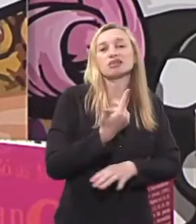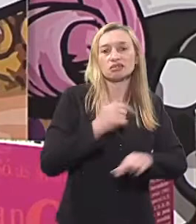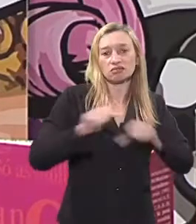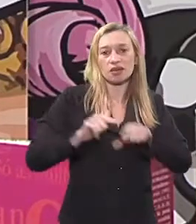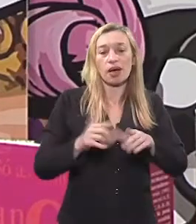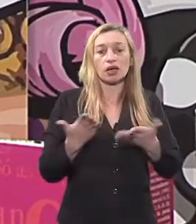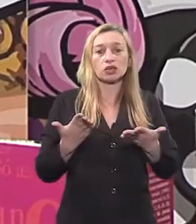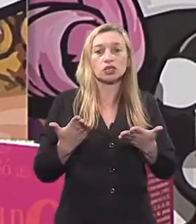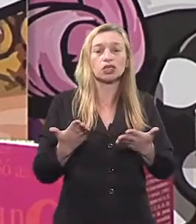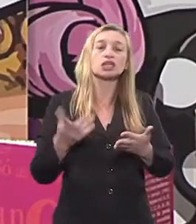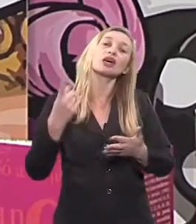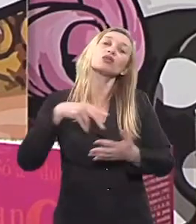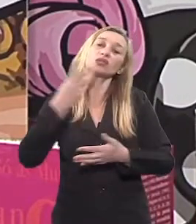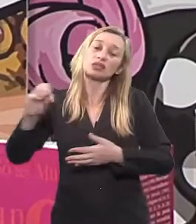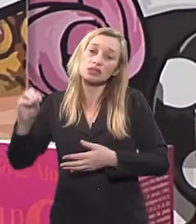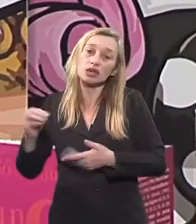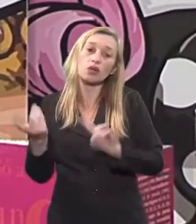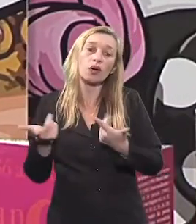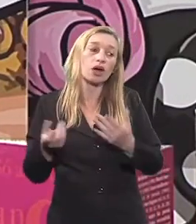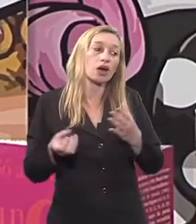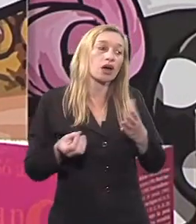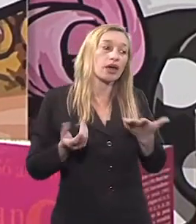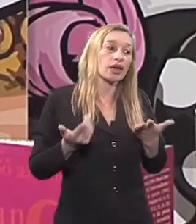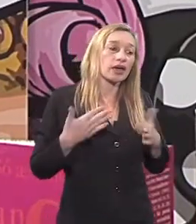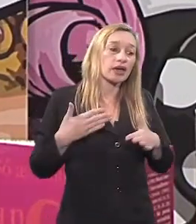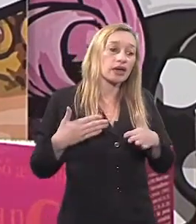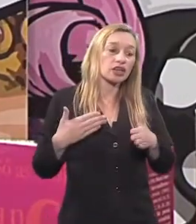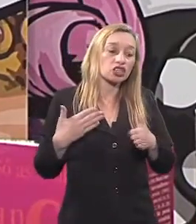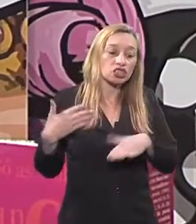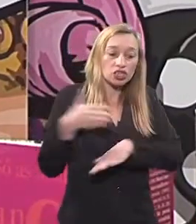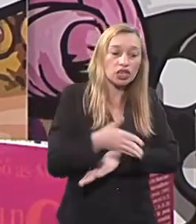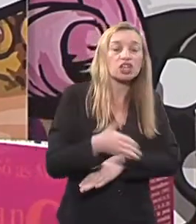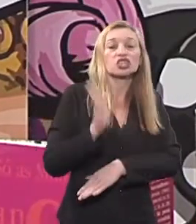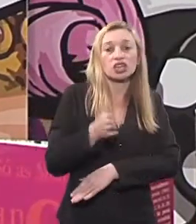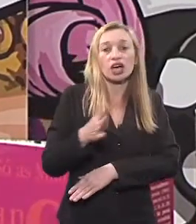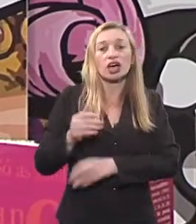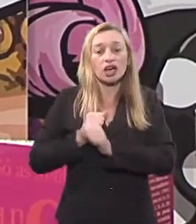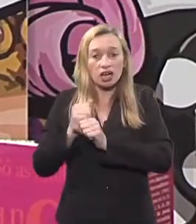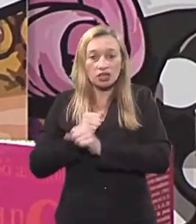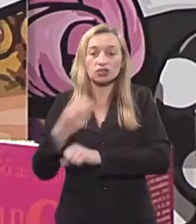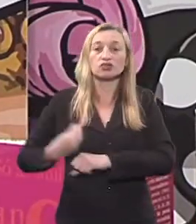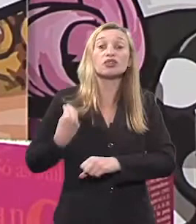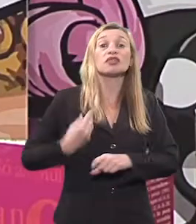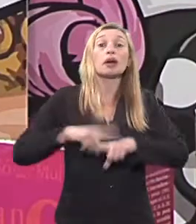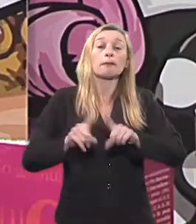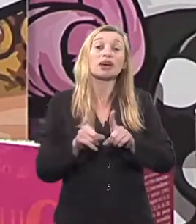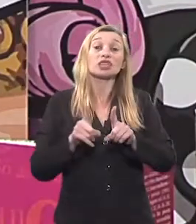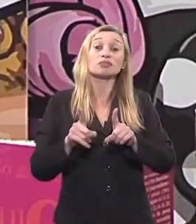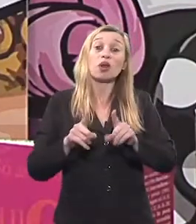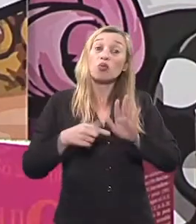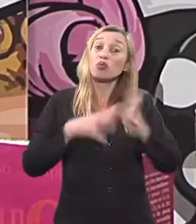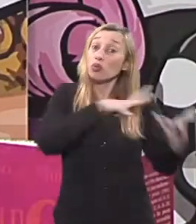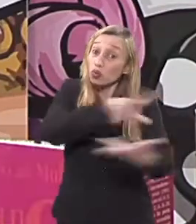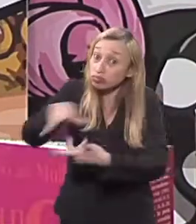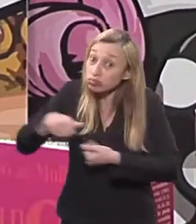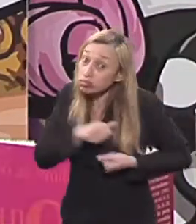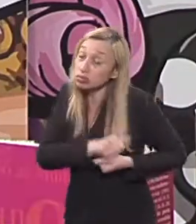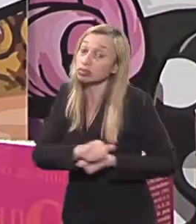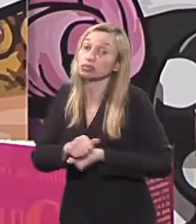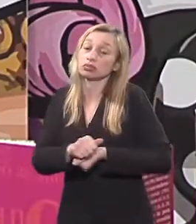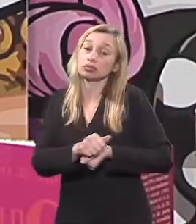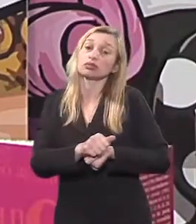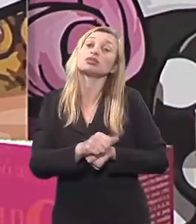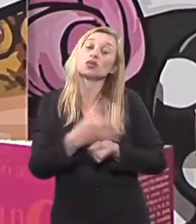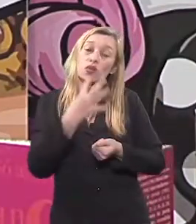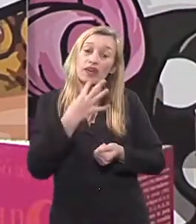produção. E aí a Conceição surge, né? Ela já estava aí há muito tempo, mas ela surge para a mídia, porque para nós ela